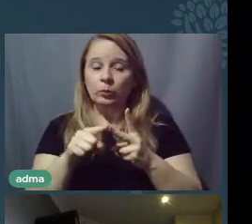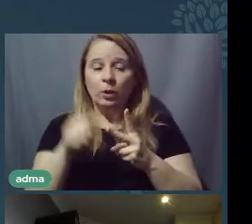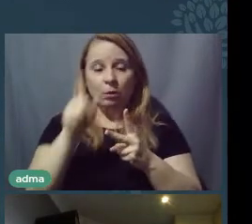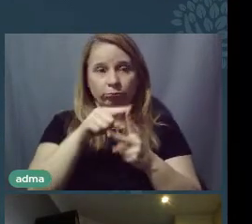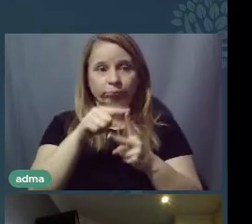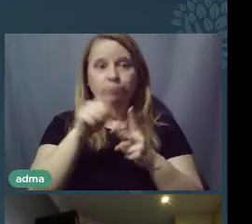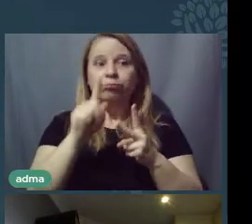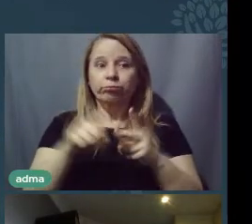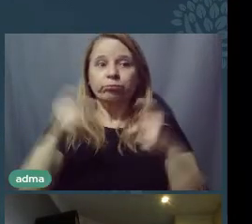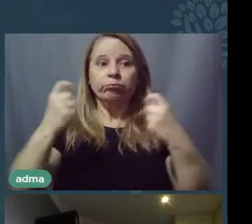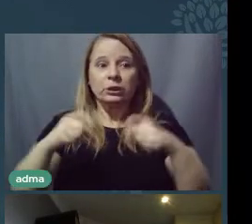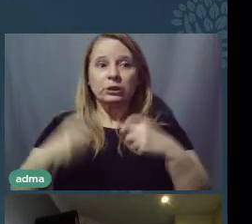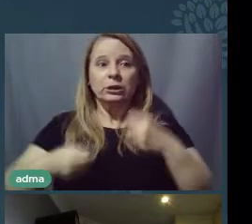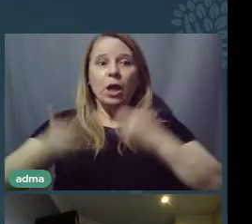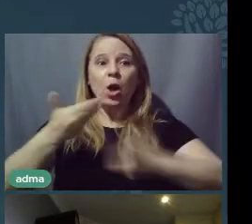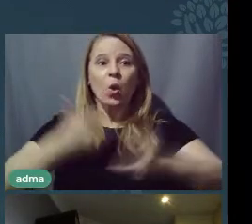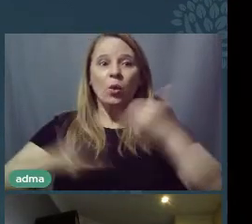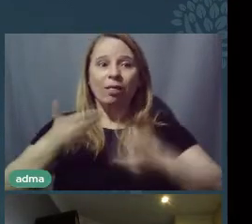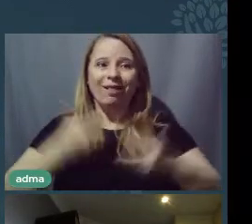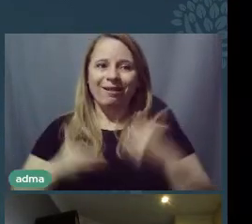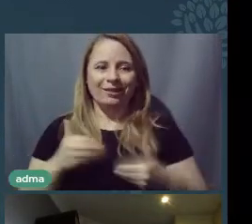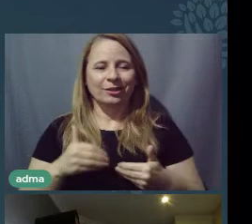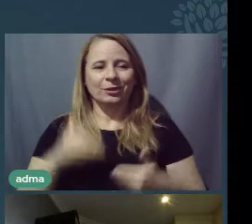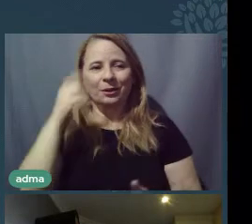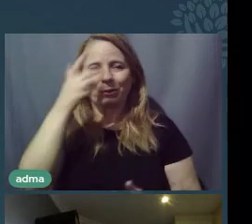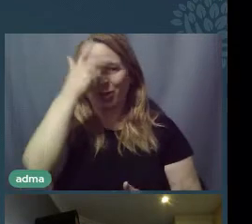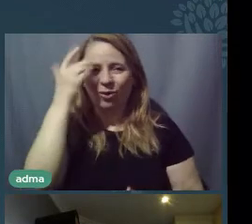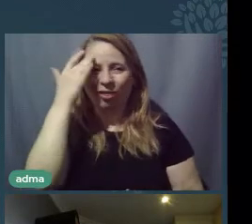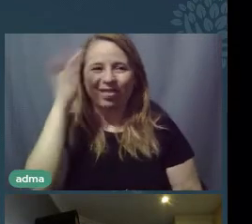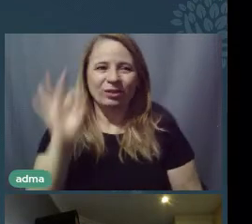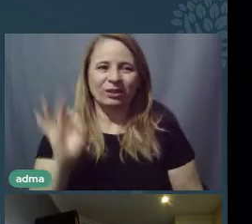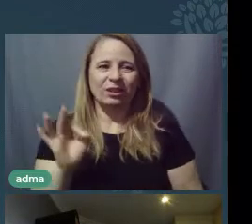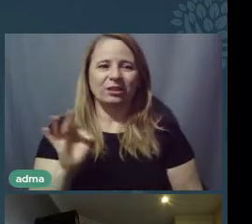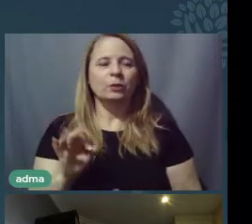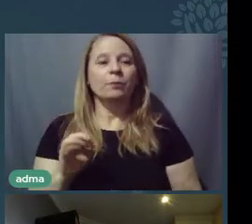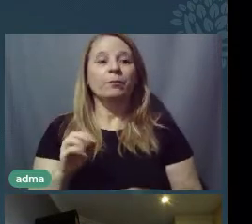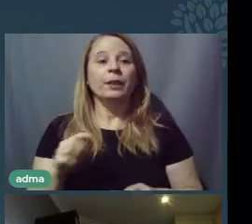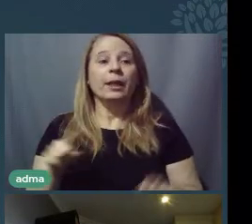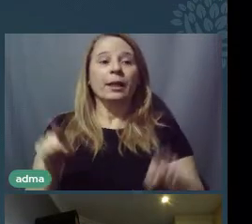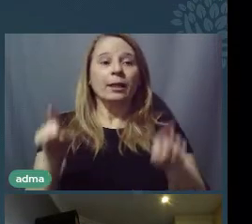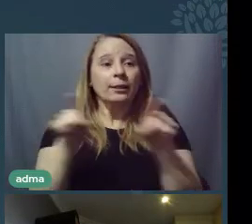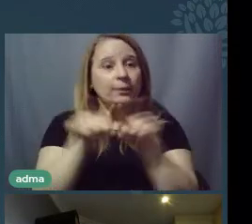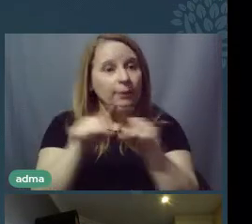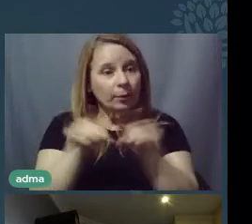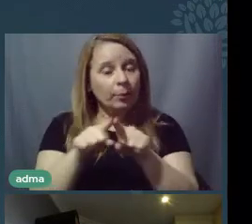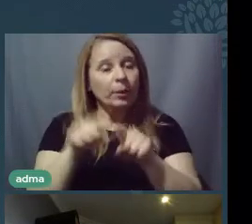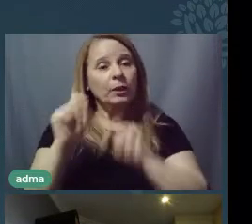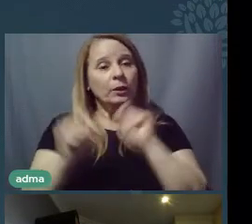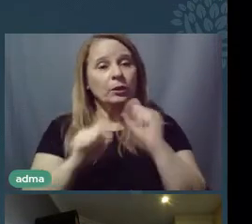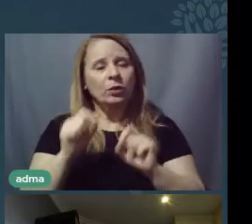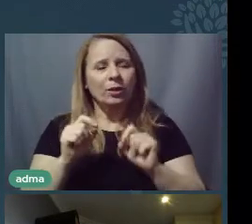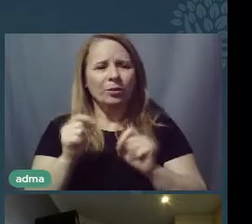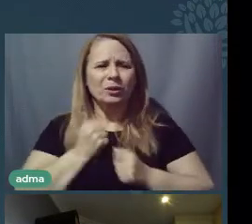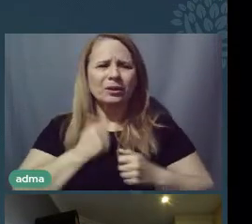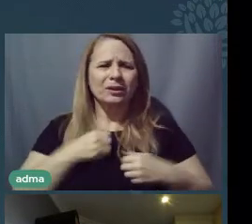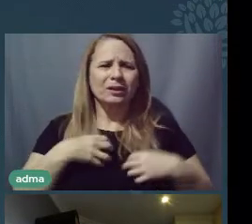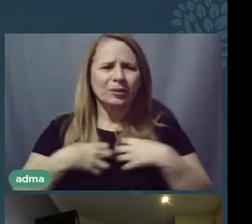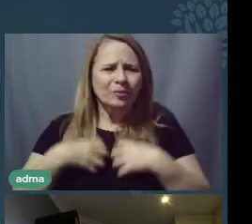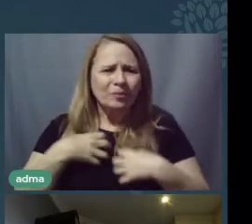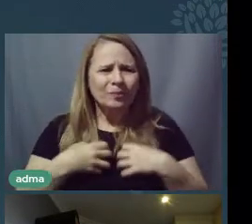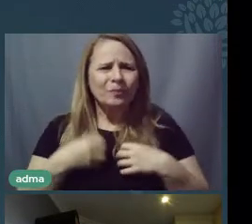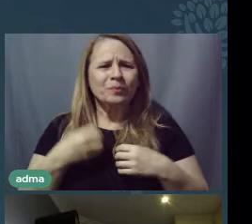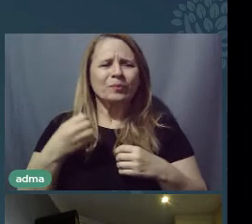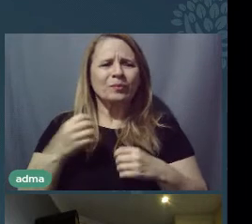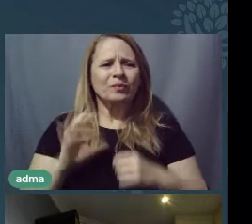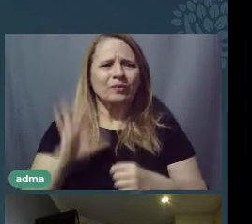de cuidados, e também entender que as agudizações podem ser muito graves, mesmo nos